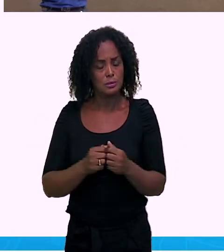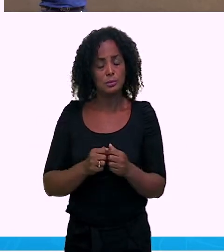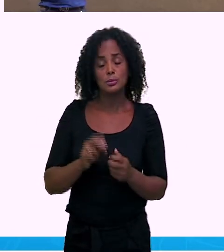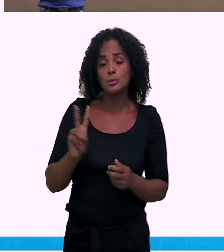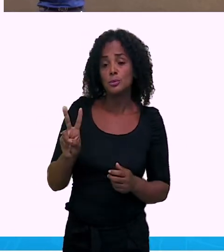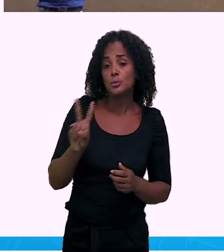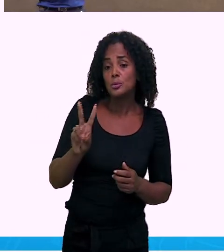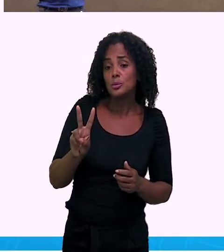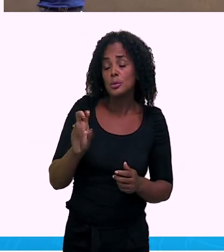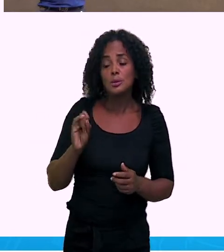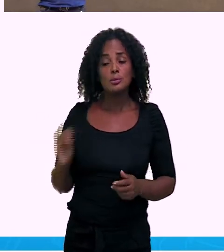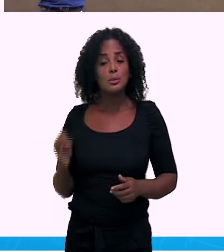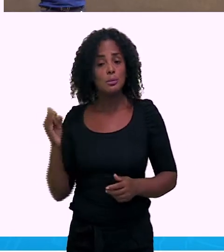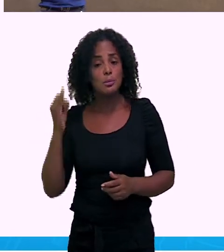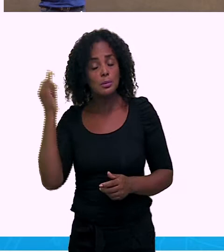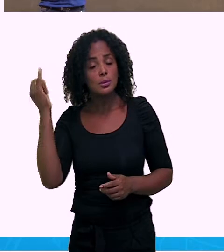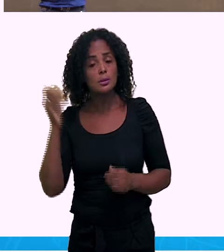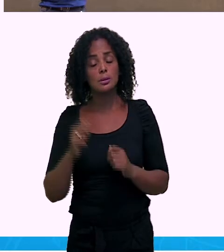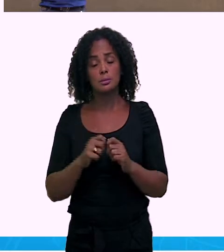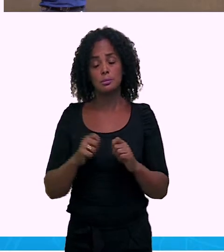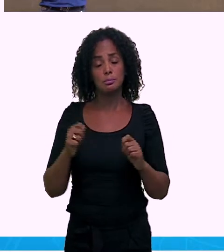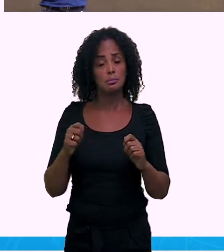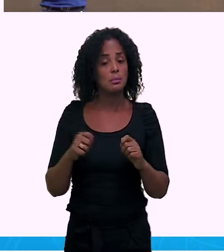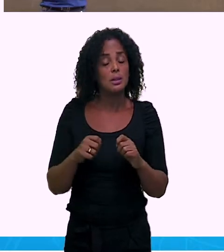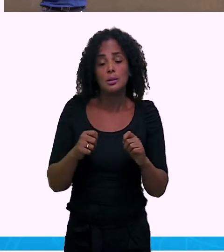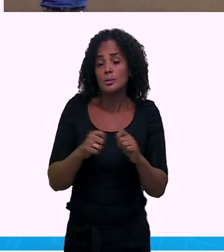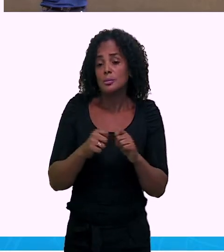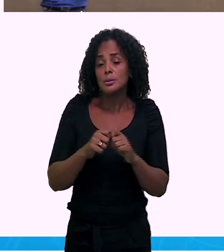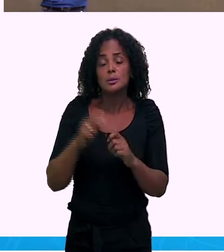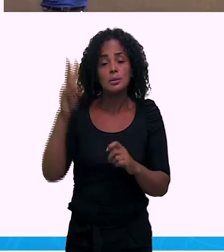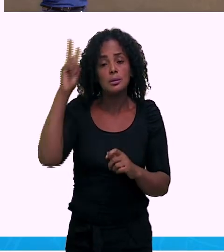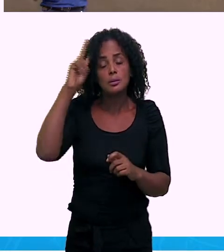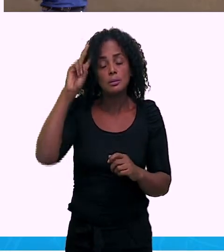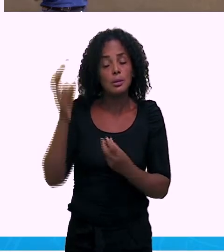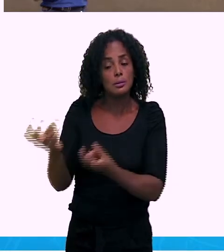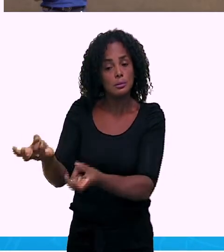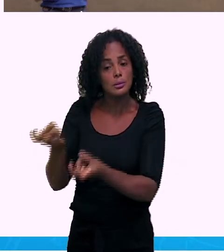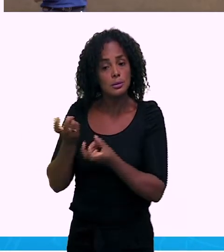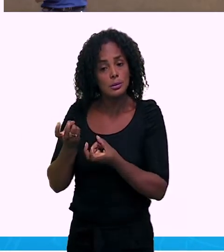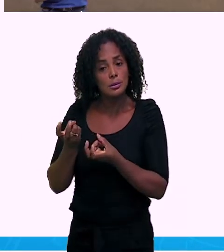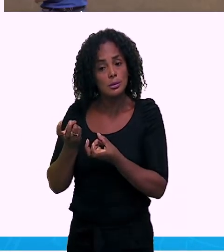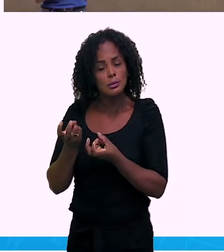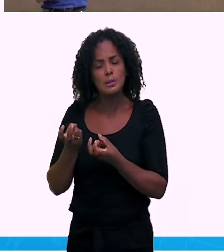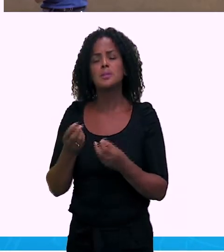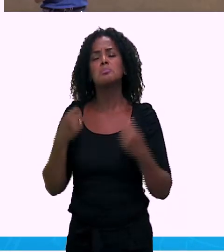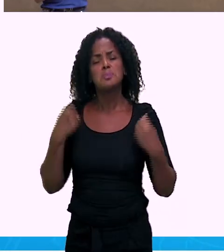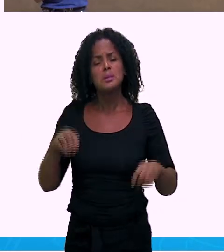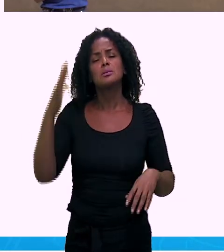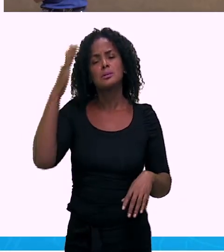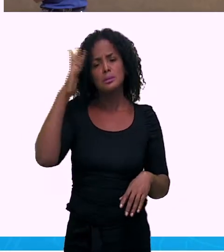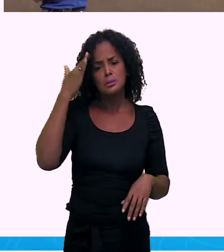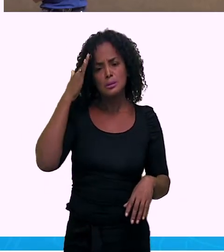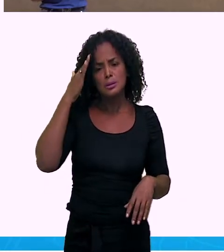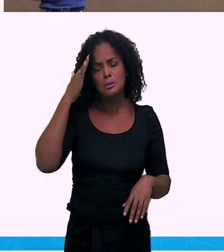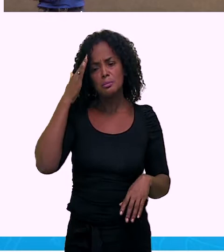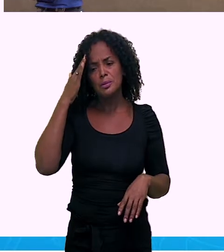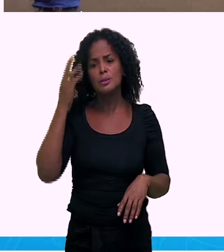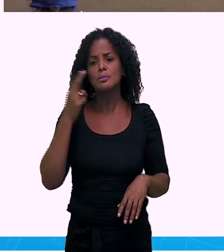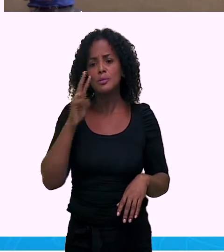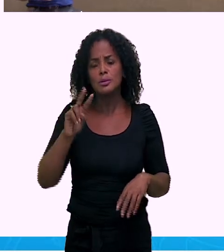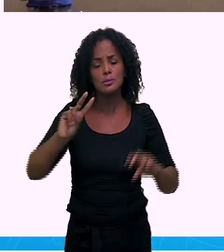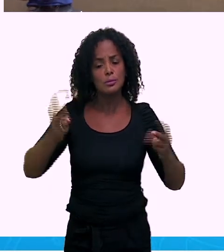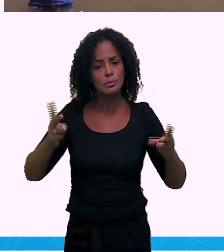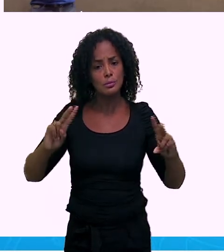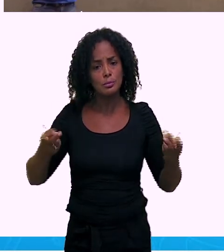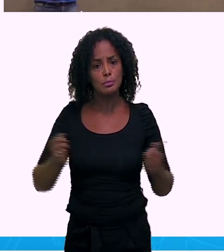dois são importantes para a construção da história e para a observação. A gente precisa saber observar de formas diferentes, né?